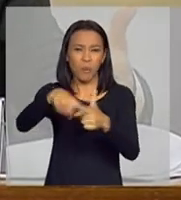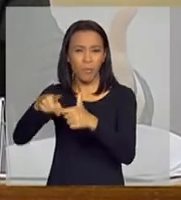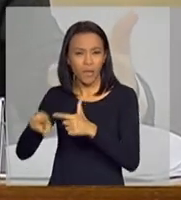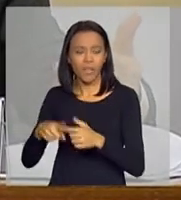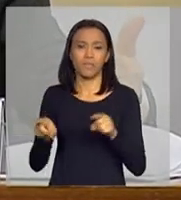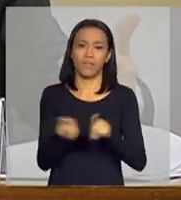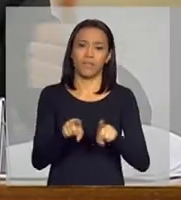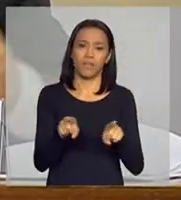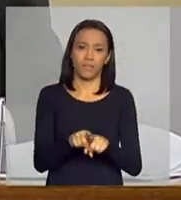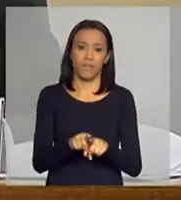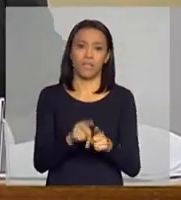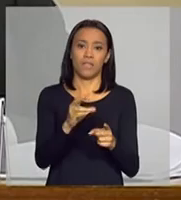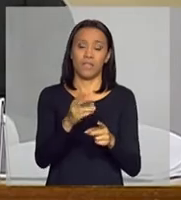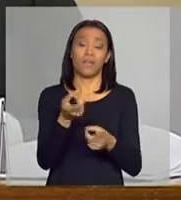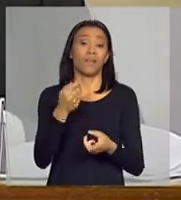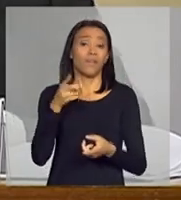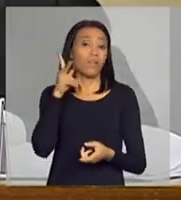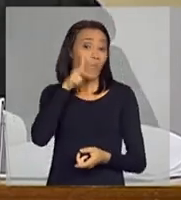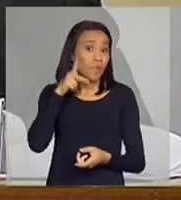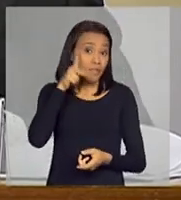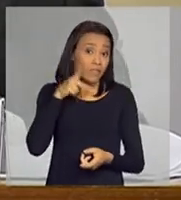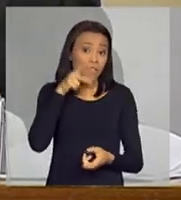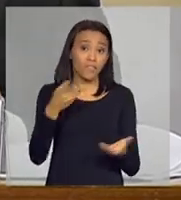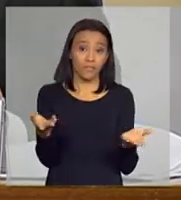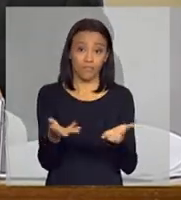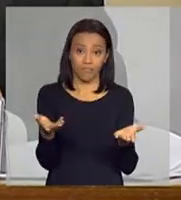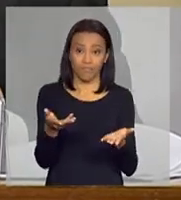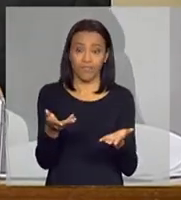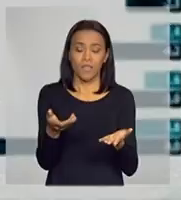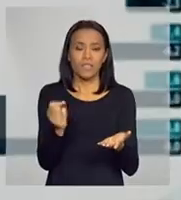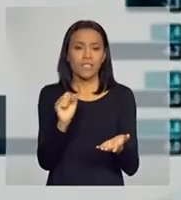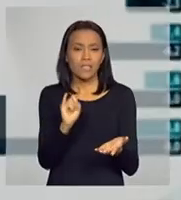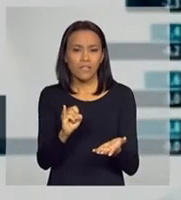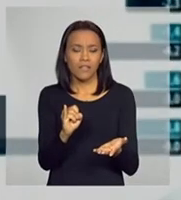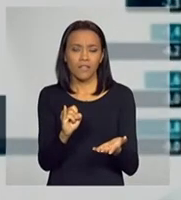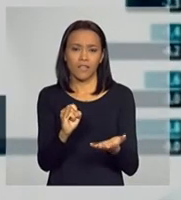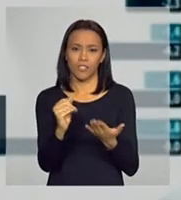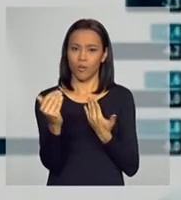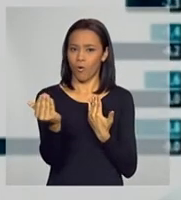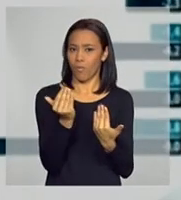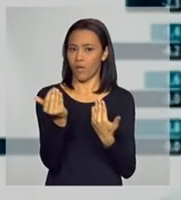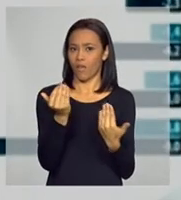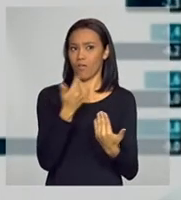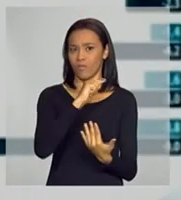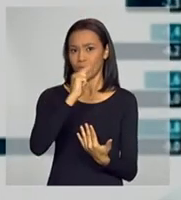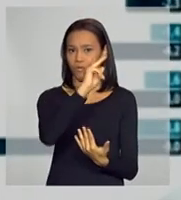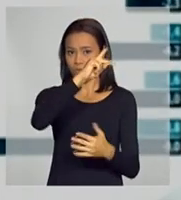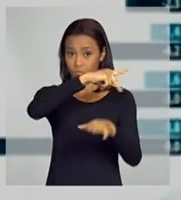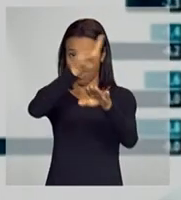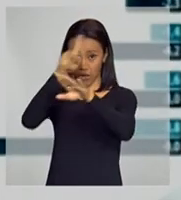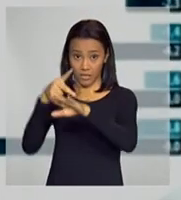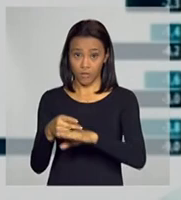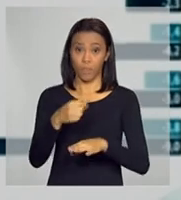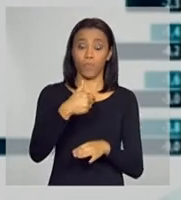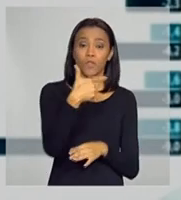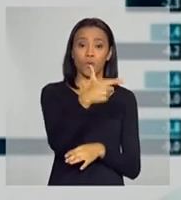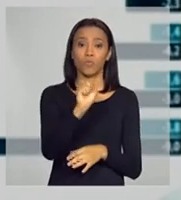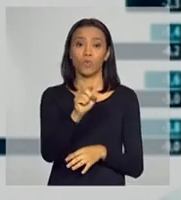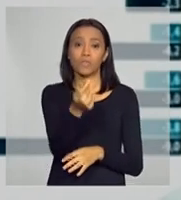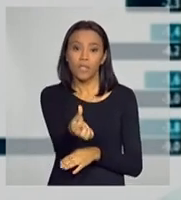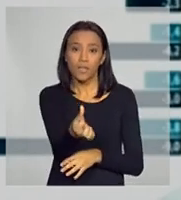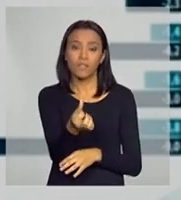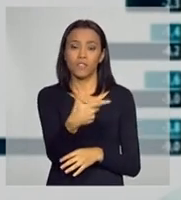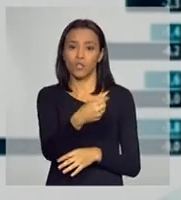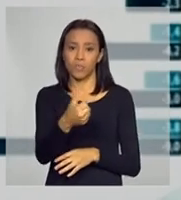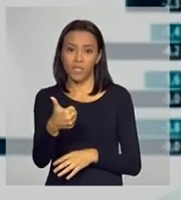causa das políticas anticíclicas que nós fazemos nesse momento mesmo assim se compararmos com os outros países 2.6